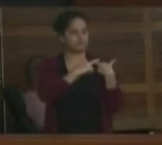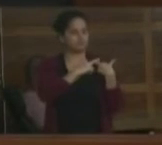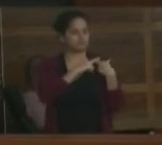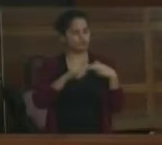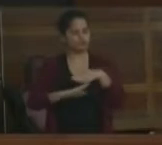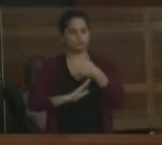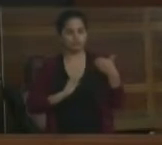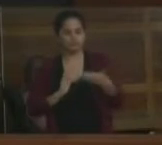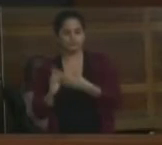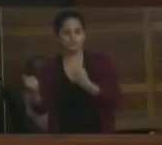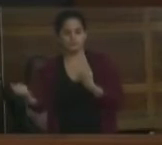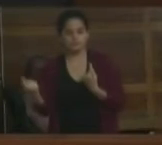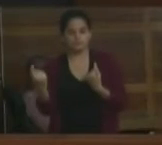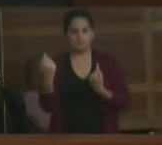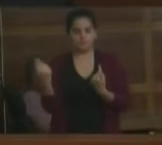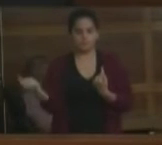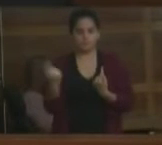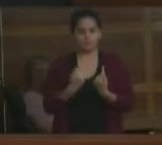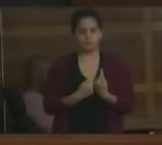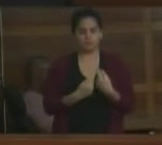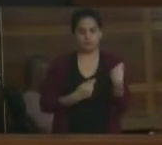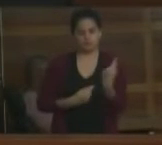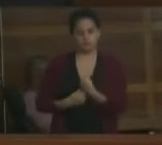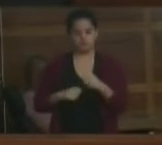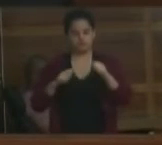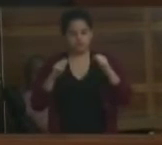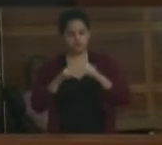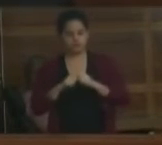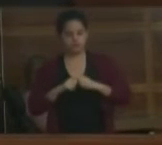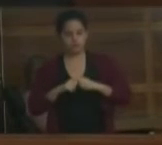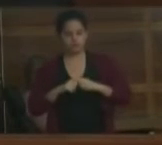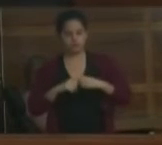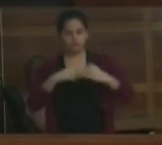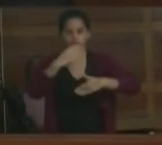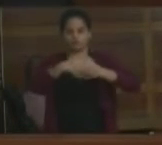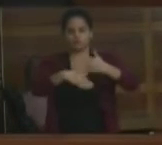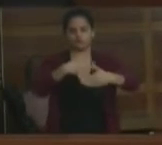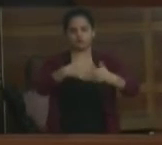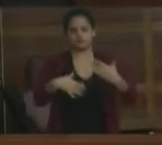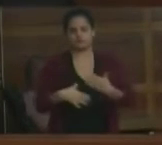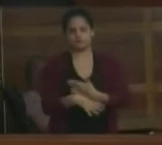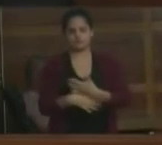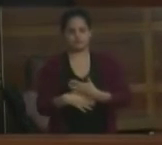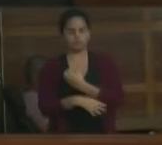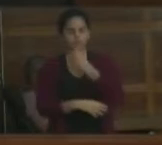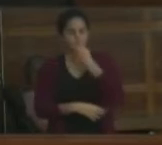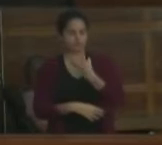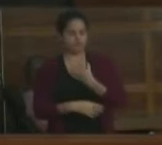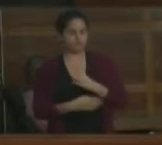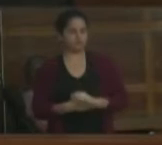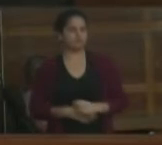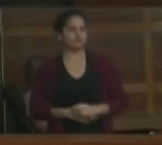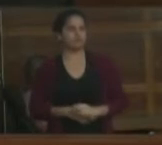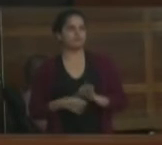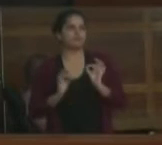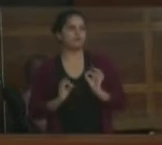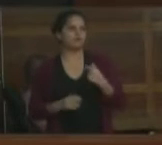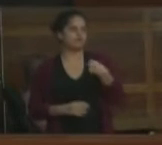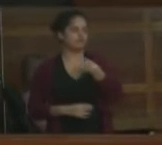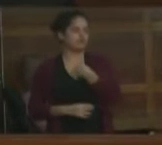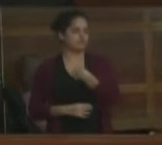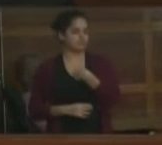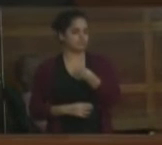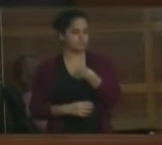partes deveriam estar aqui juntos né para gente até fazer um desenvolvimento do município da forma melhor possível né então é realmente eu